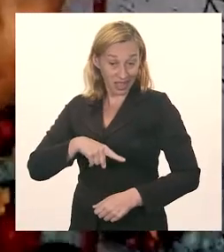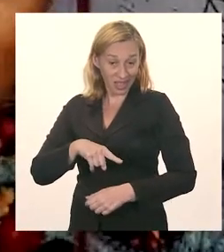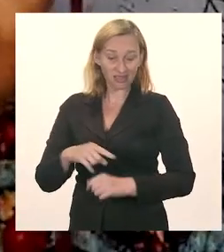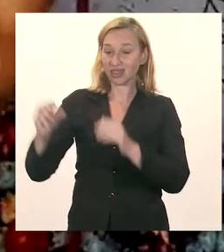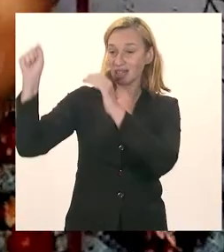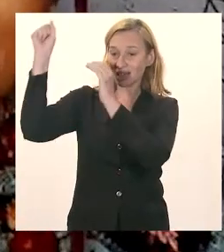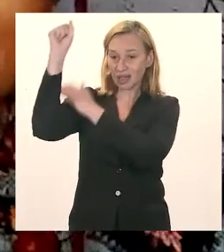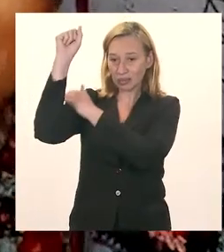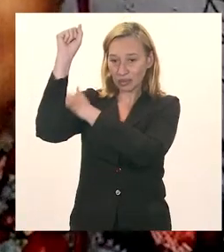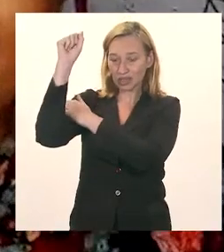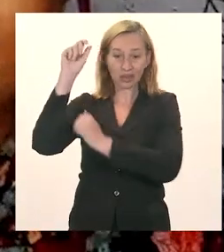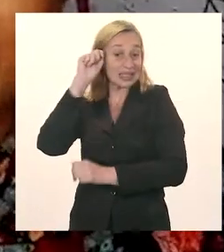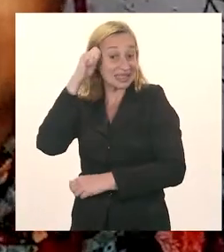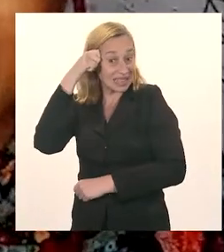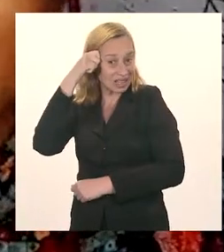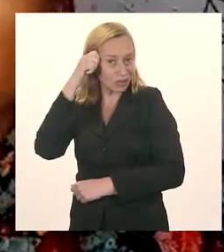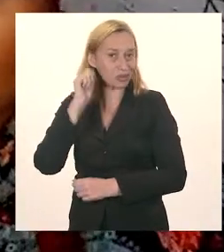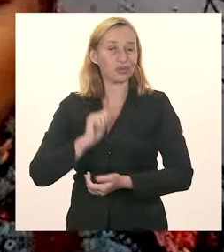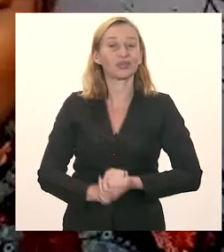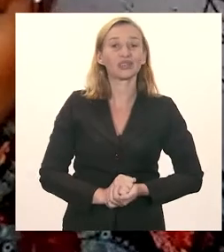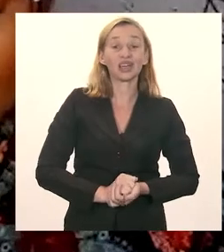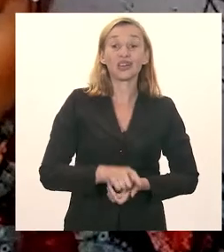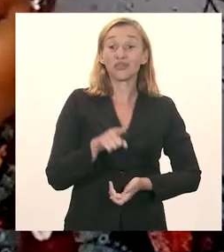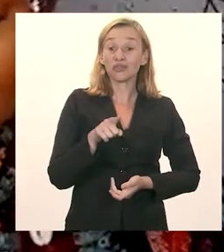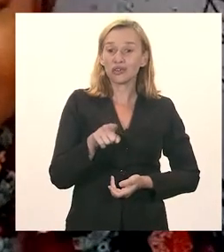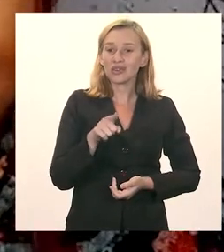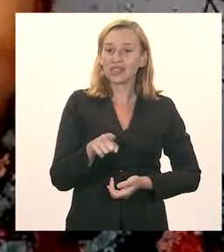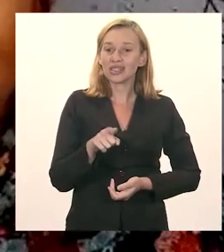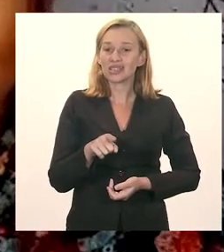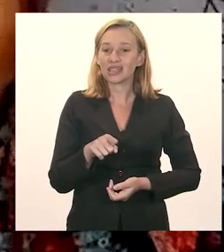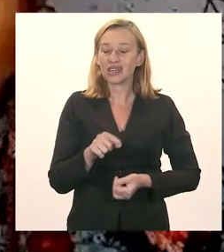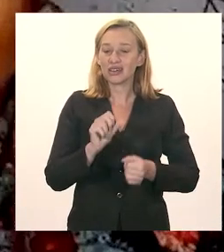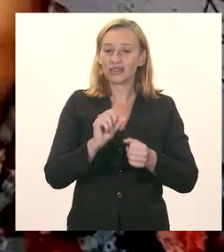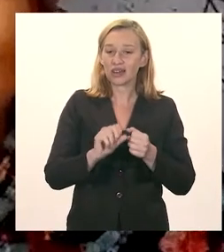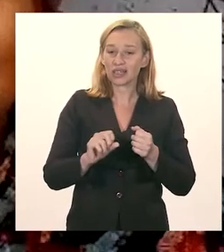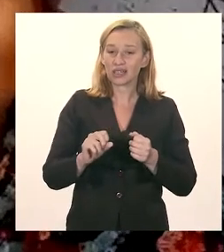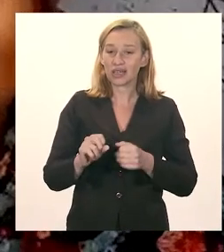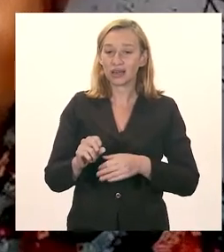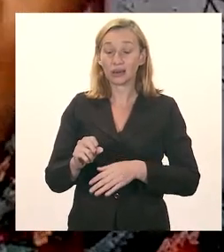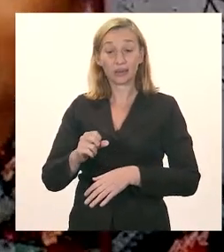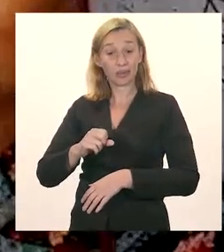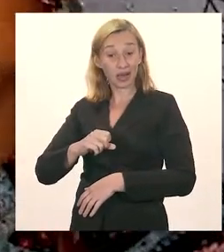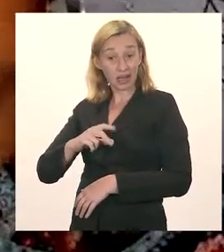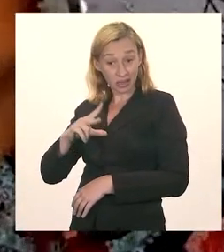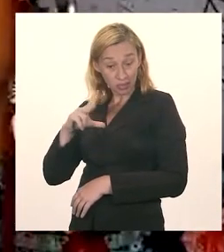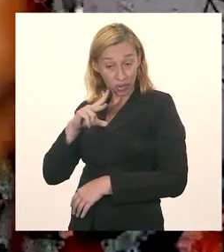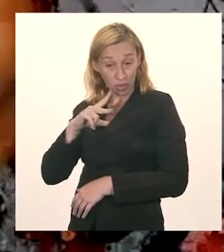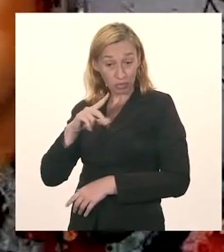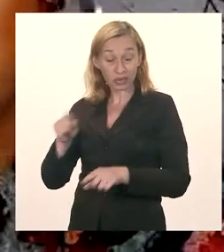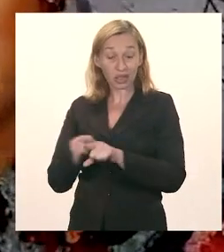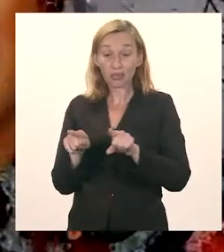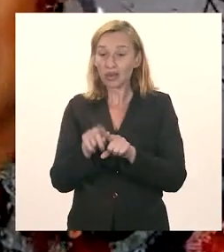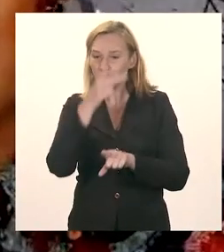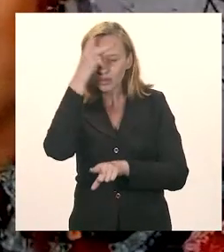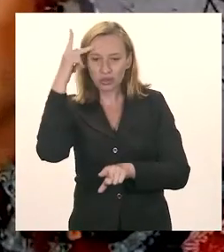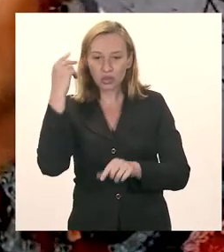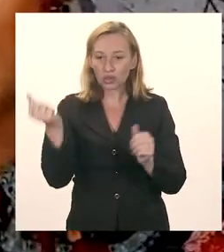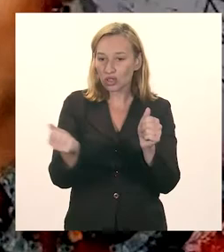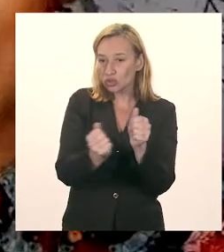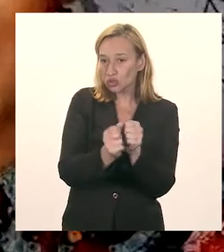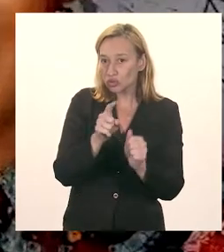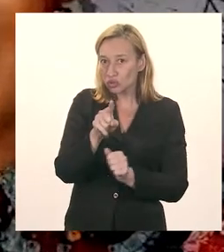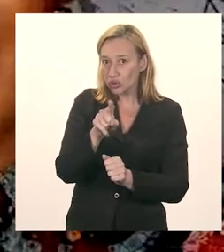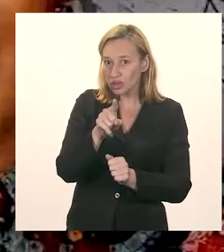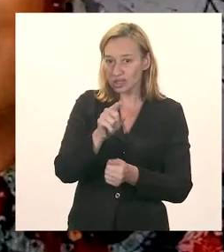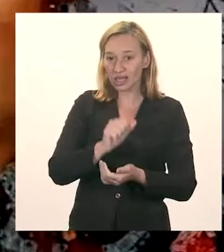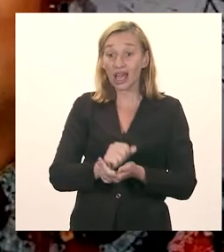o empoderamento negro. É você trazer tanto para si quanto para as pessoas que estão em volta